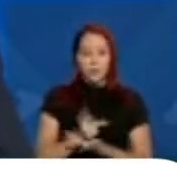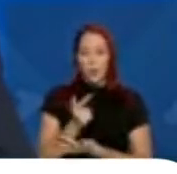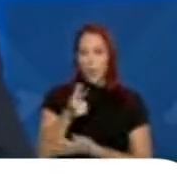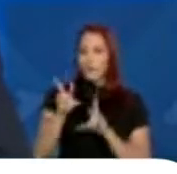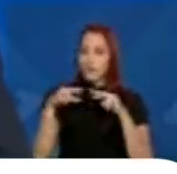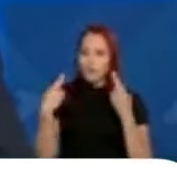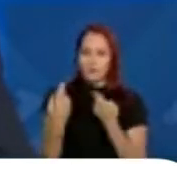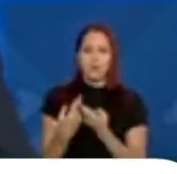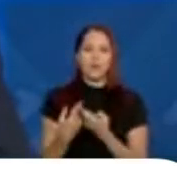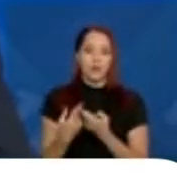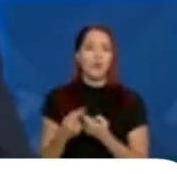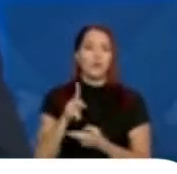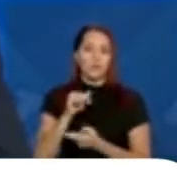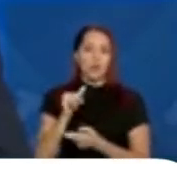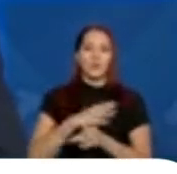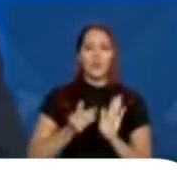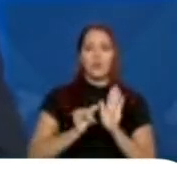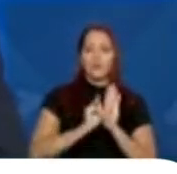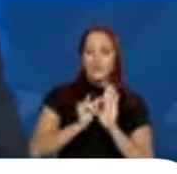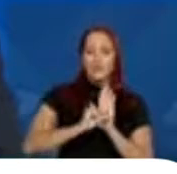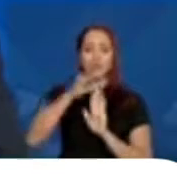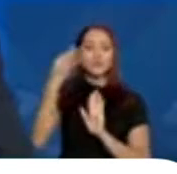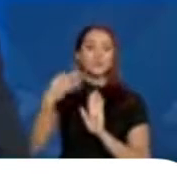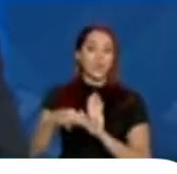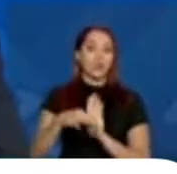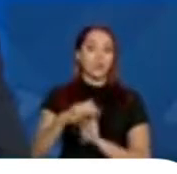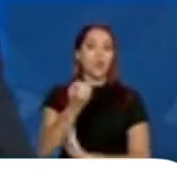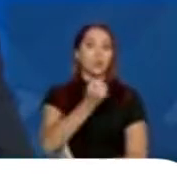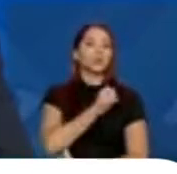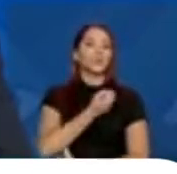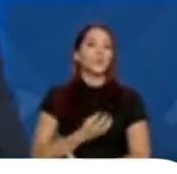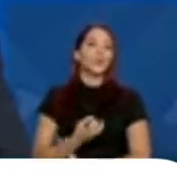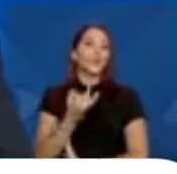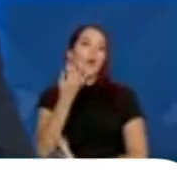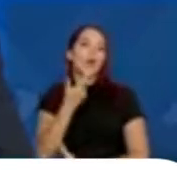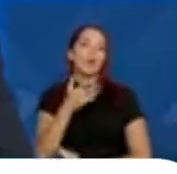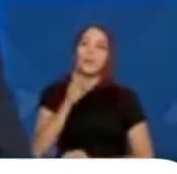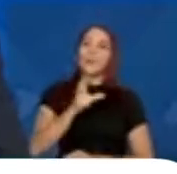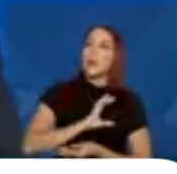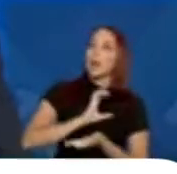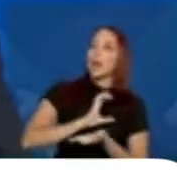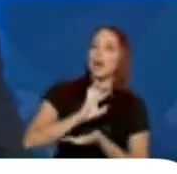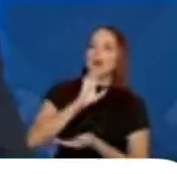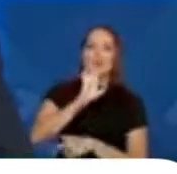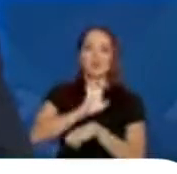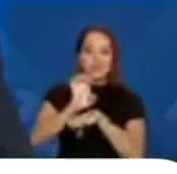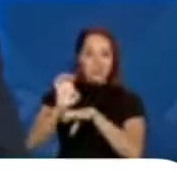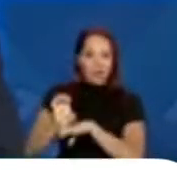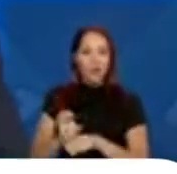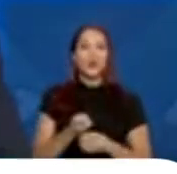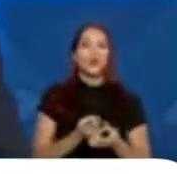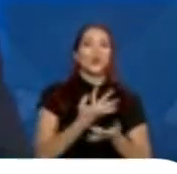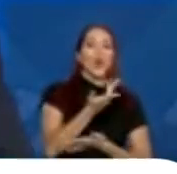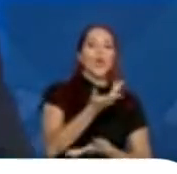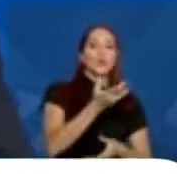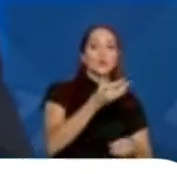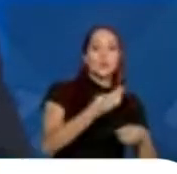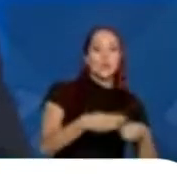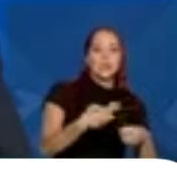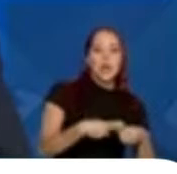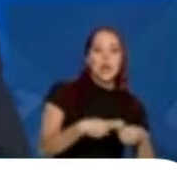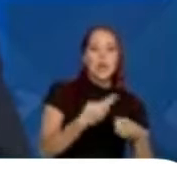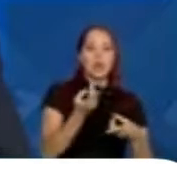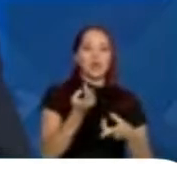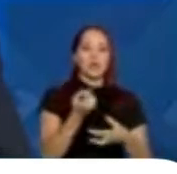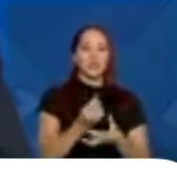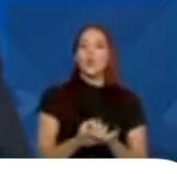reuniões, dados exatos de números, quanto foi para cada estado, quanto foi para a cidade capital, quanto